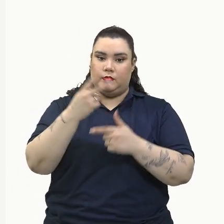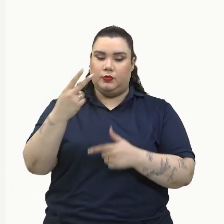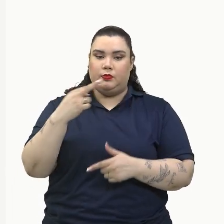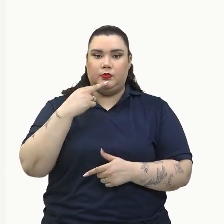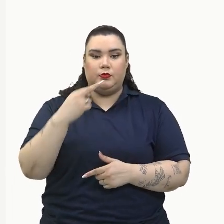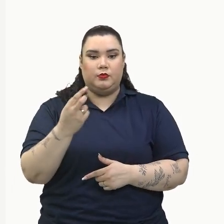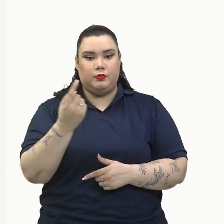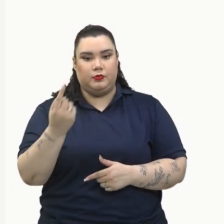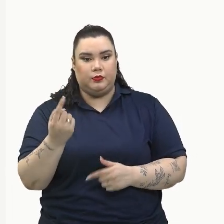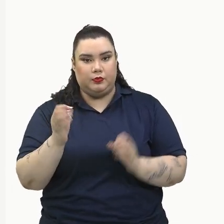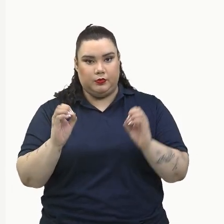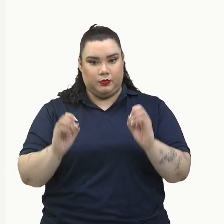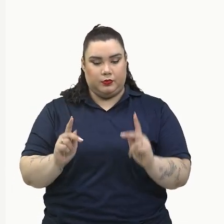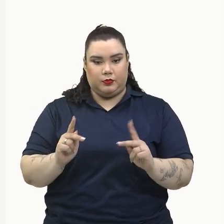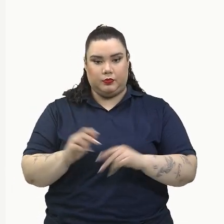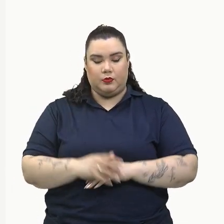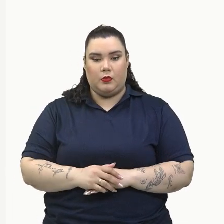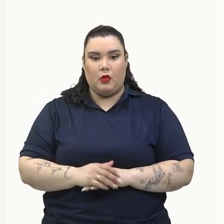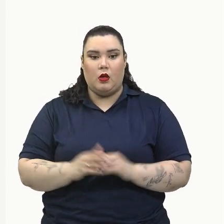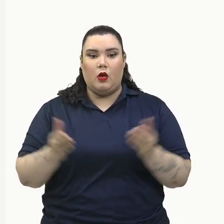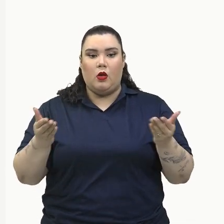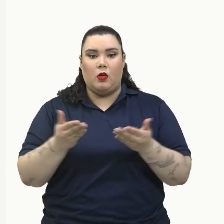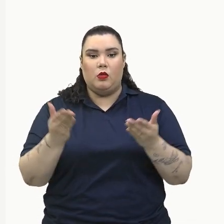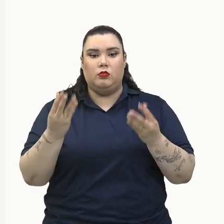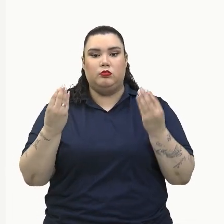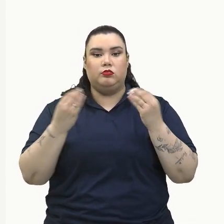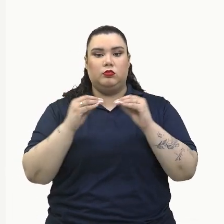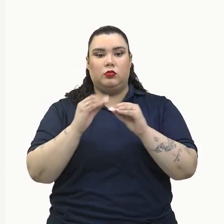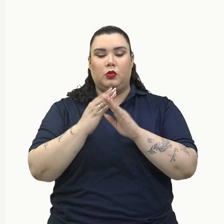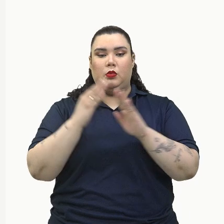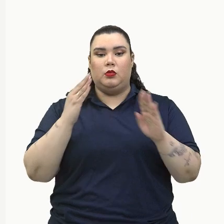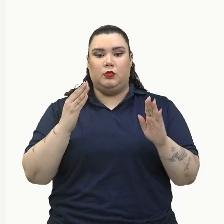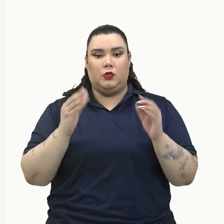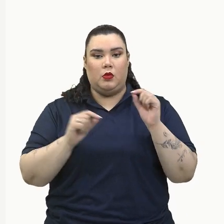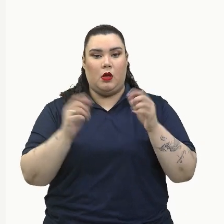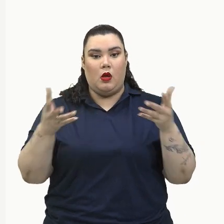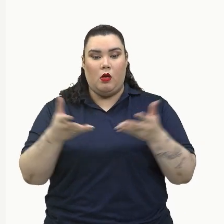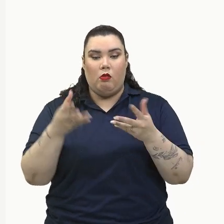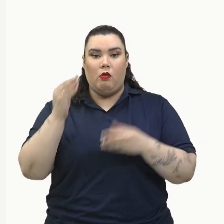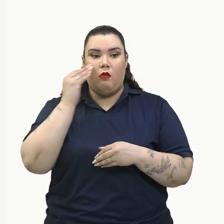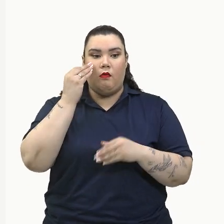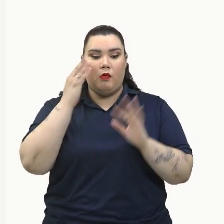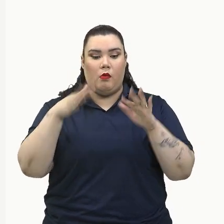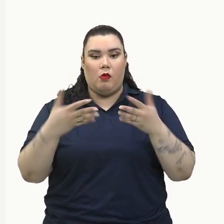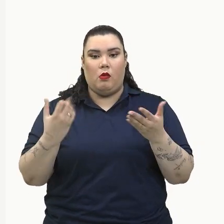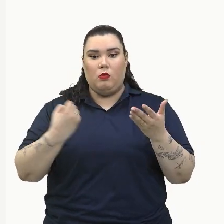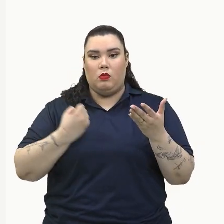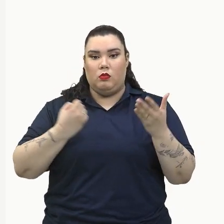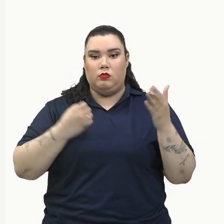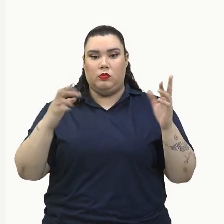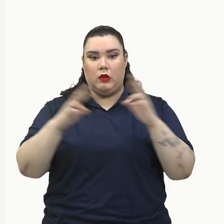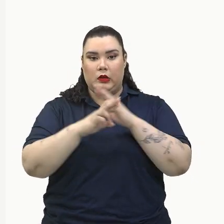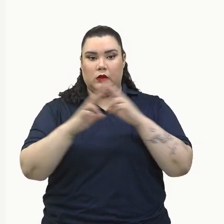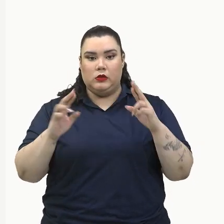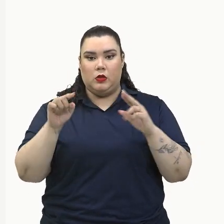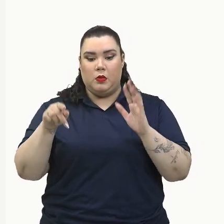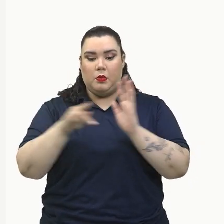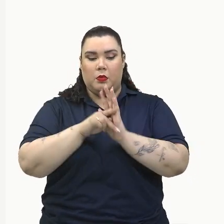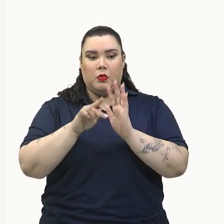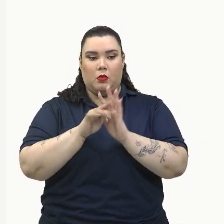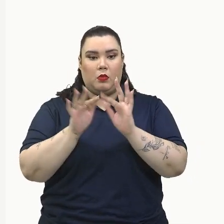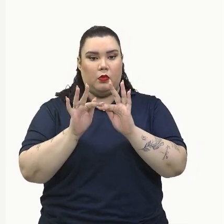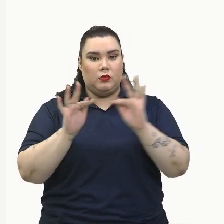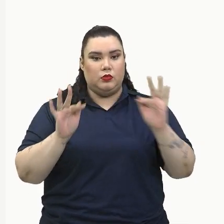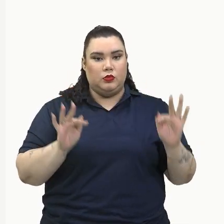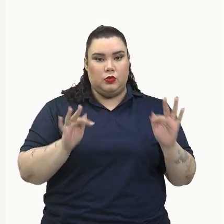1. Beleza. Agora, o que fazemos com esses valores, né? Agora, verificamos para os valores do custo, nesses pontos da função de custo